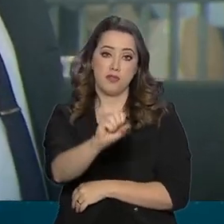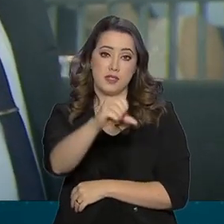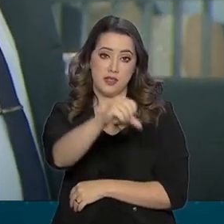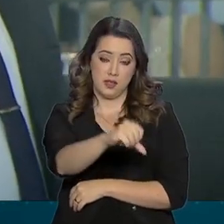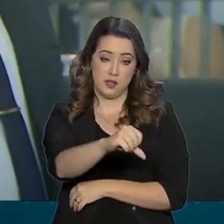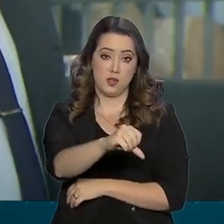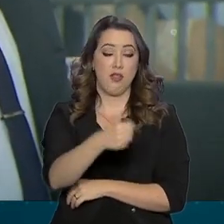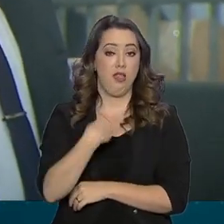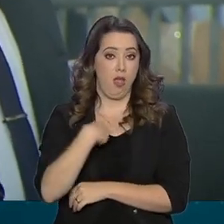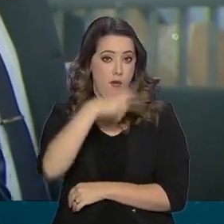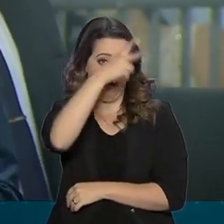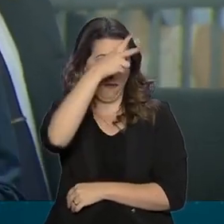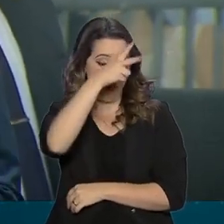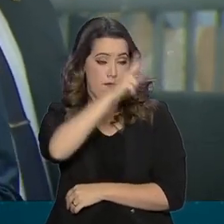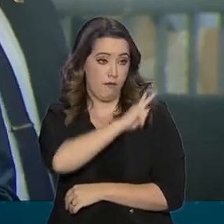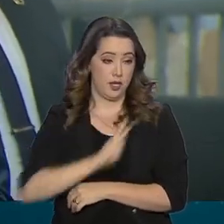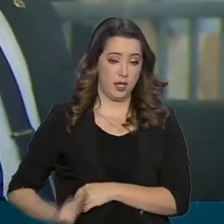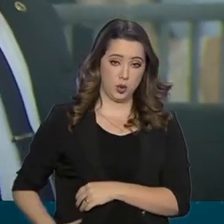Janeiro e